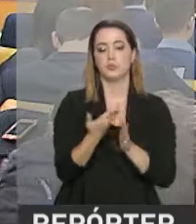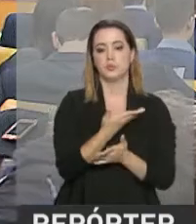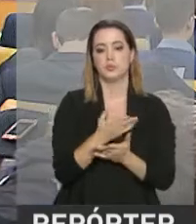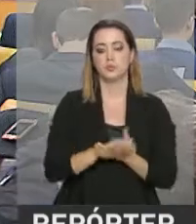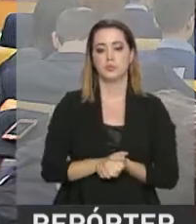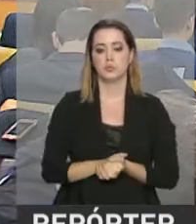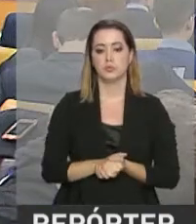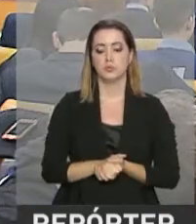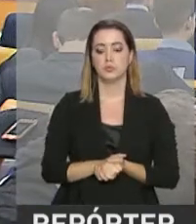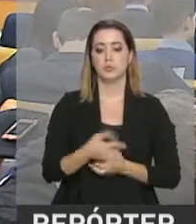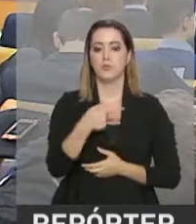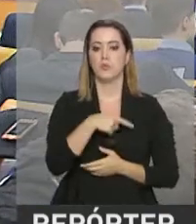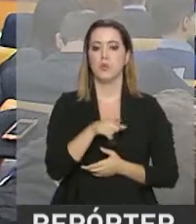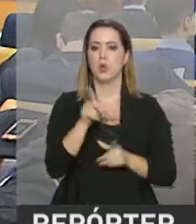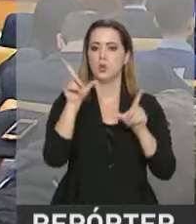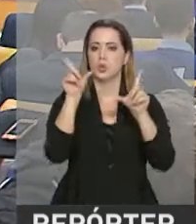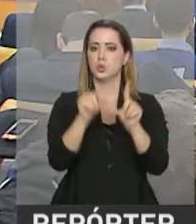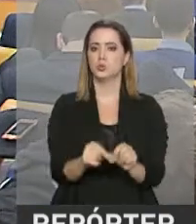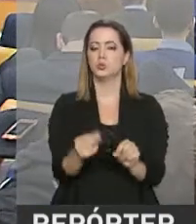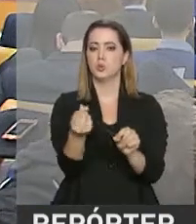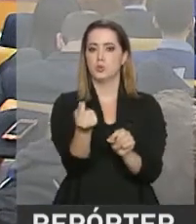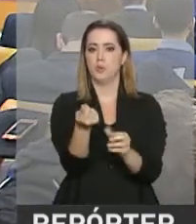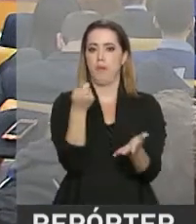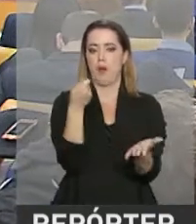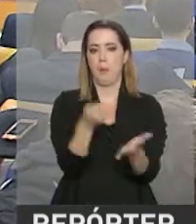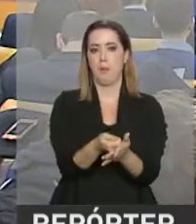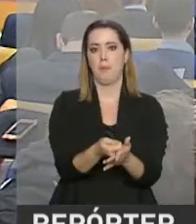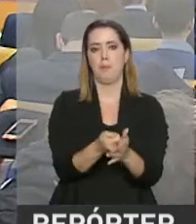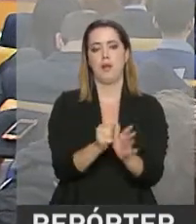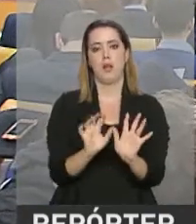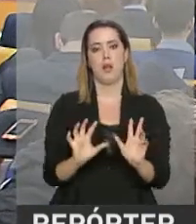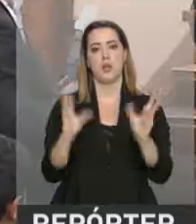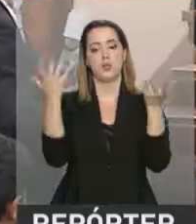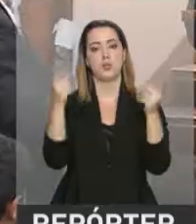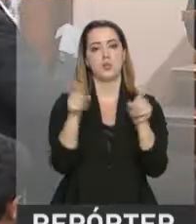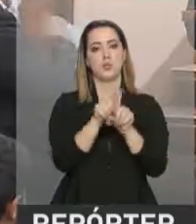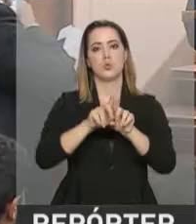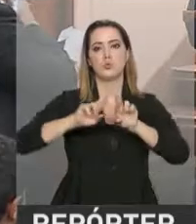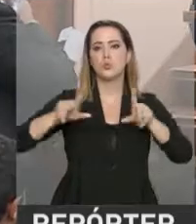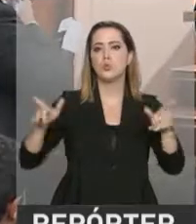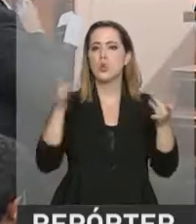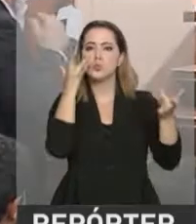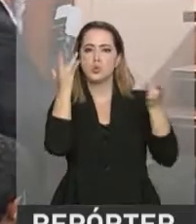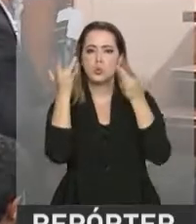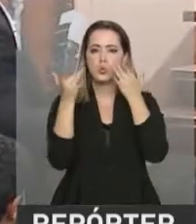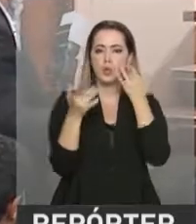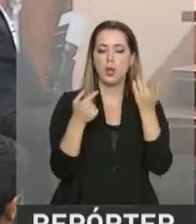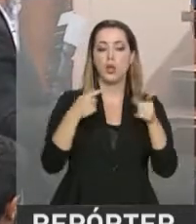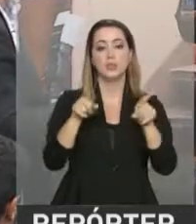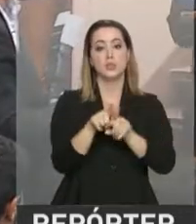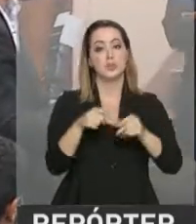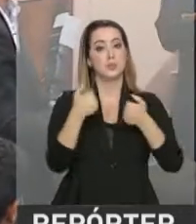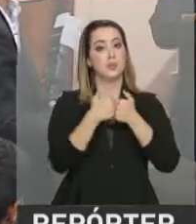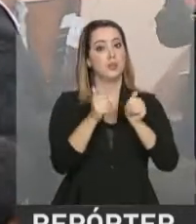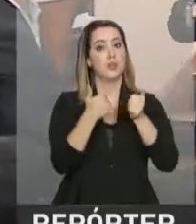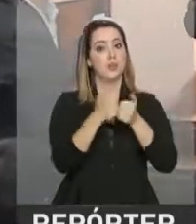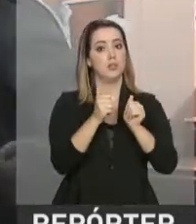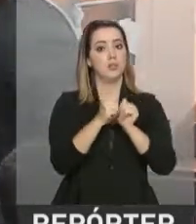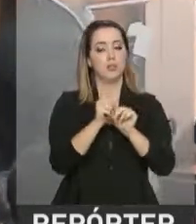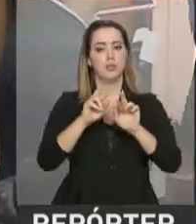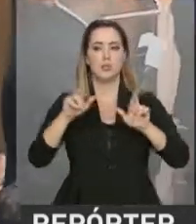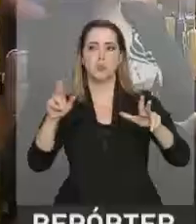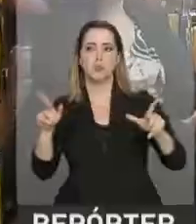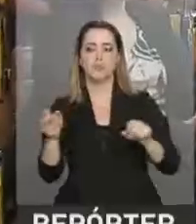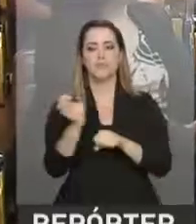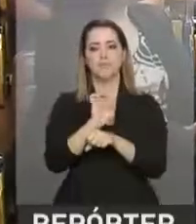nossa carta descontos em shows espetáculos e eventos esportivos e viagens interestaduais agora jovens